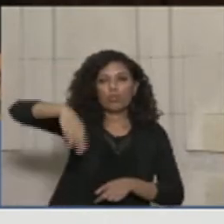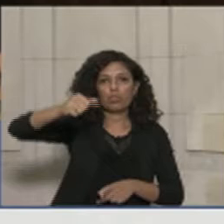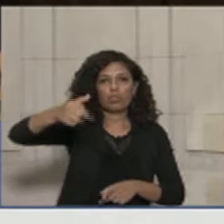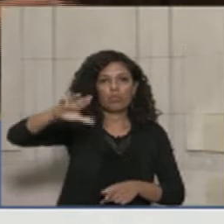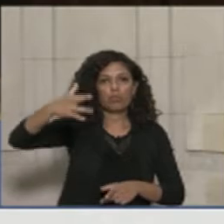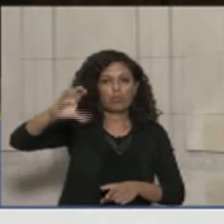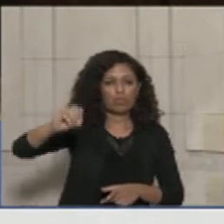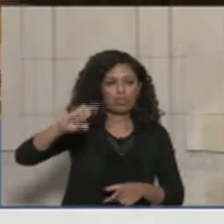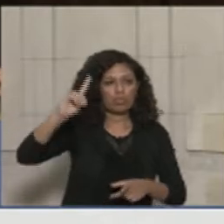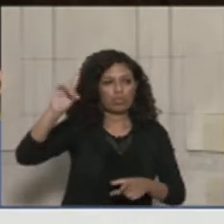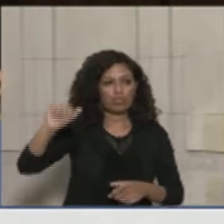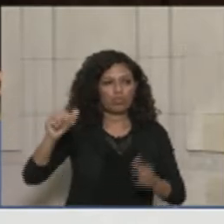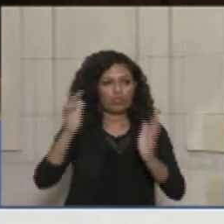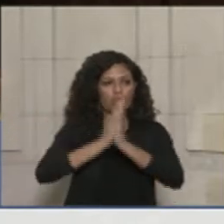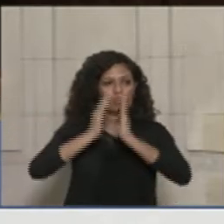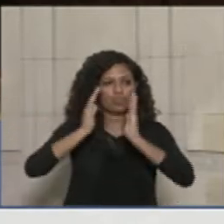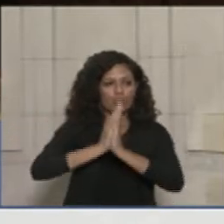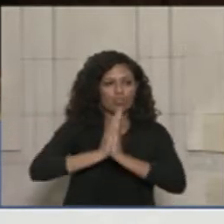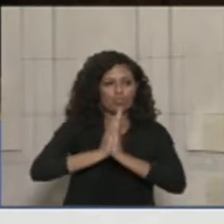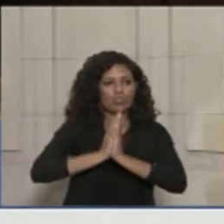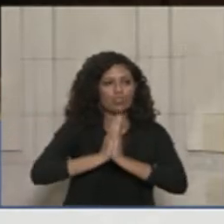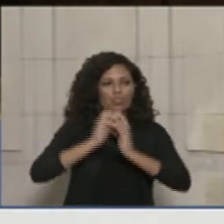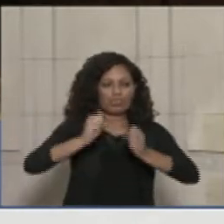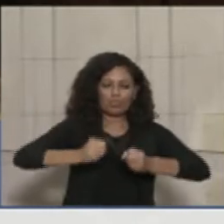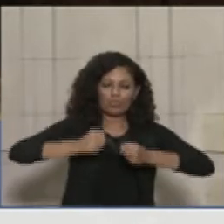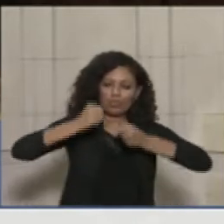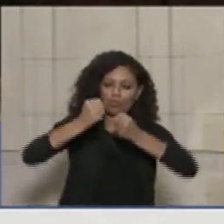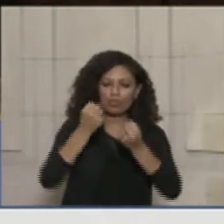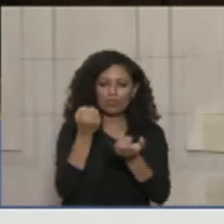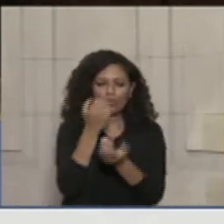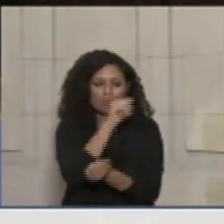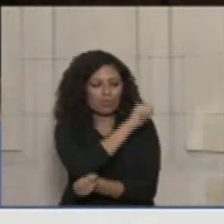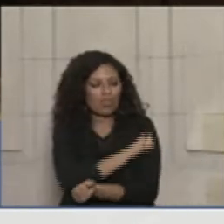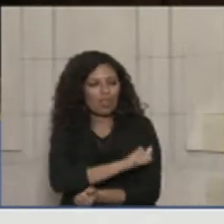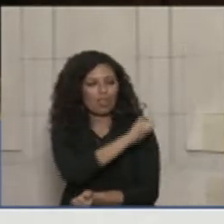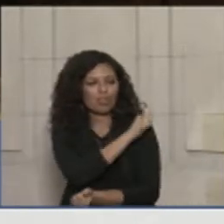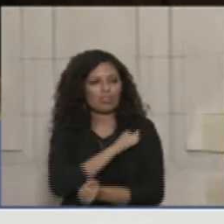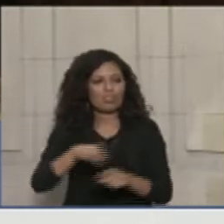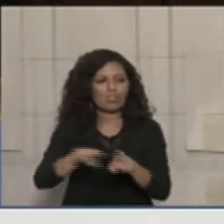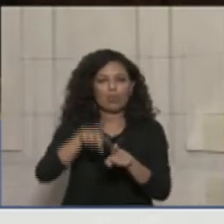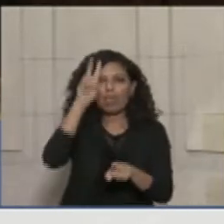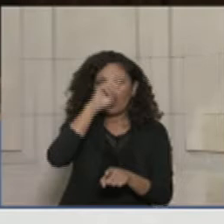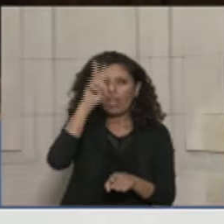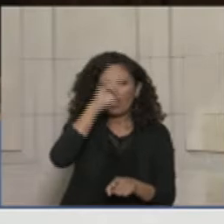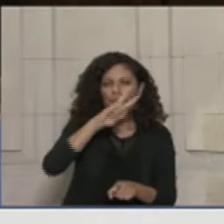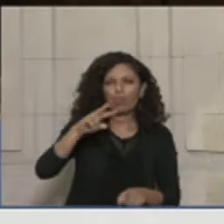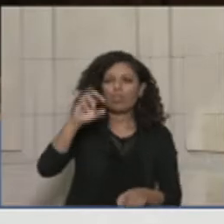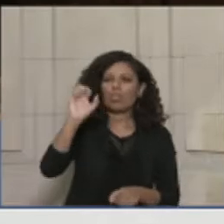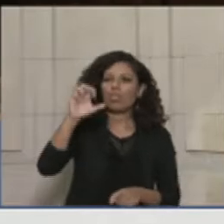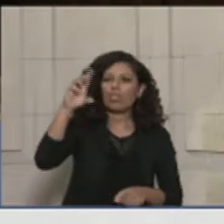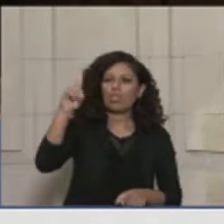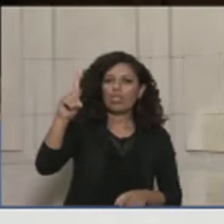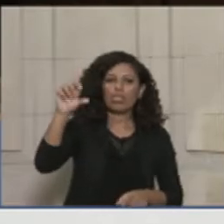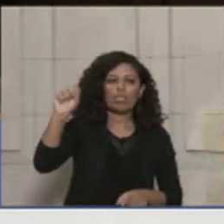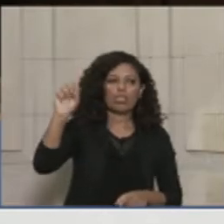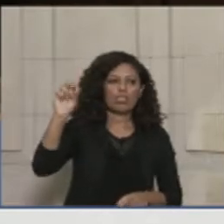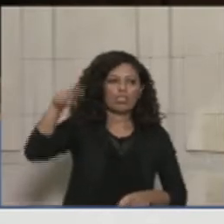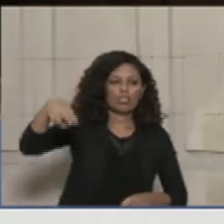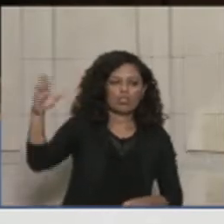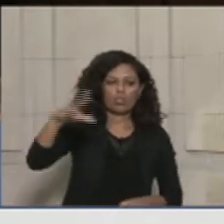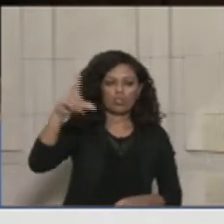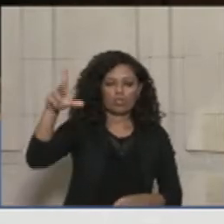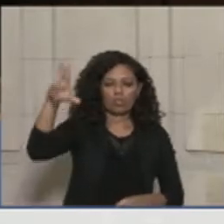se comemora a luta dos estudantes, mas que também lembra a memória de Edson Luiz. Edson Luiz foi um estudante